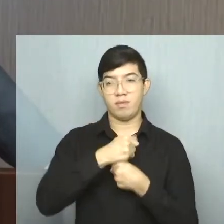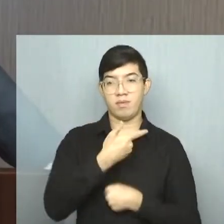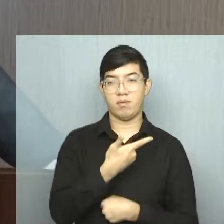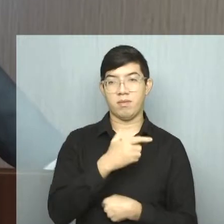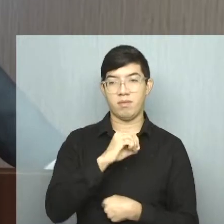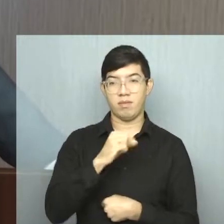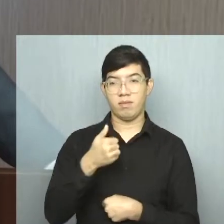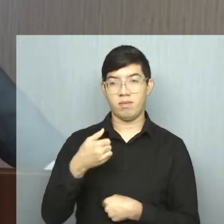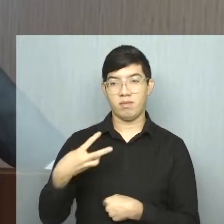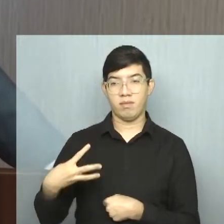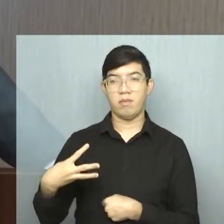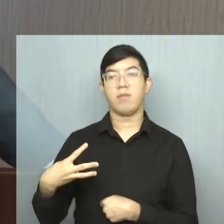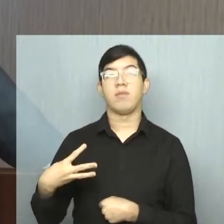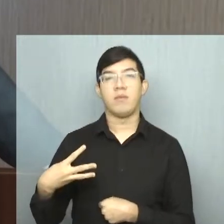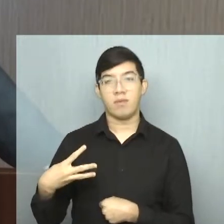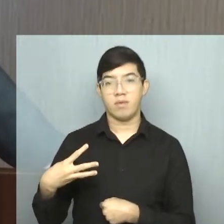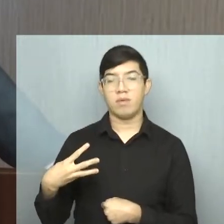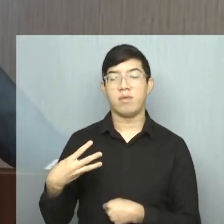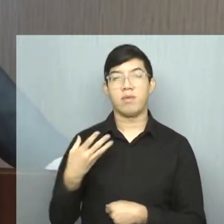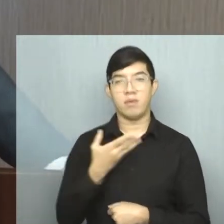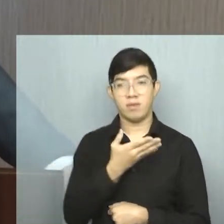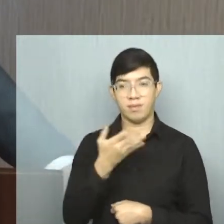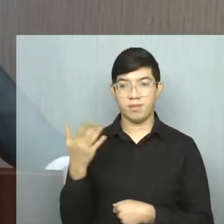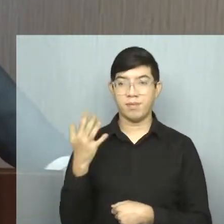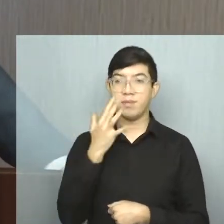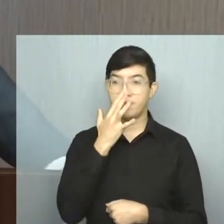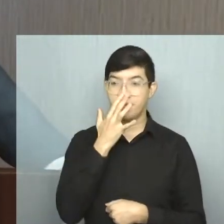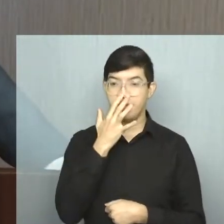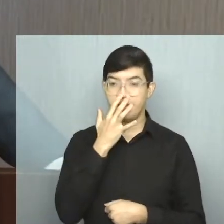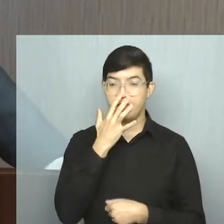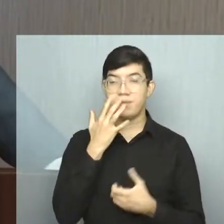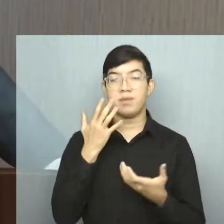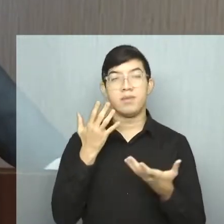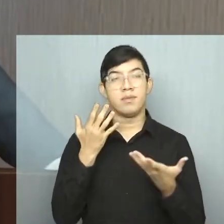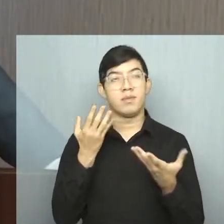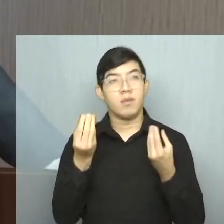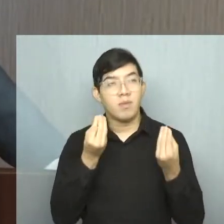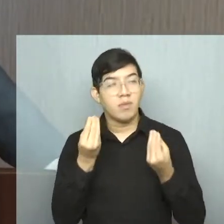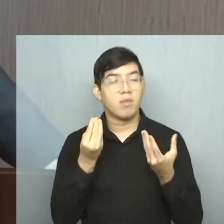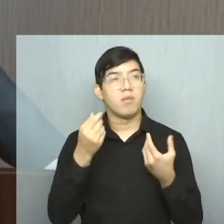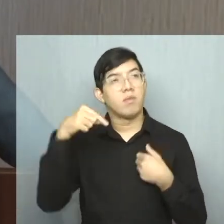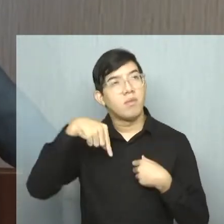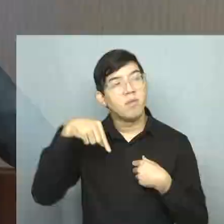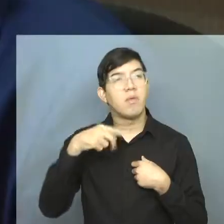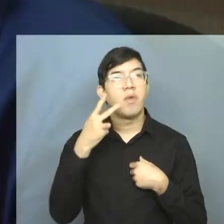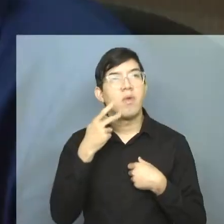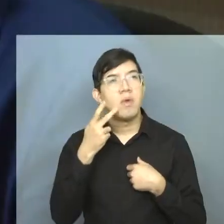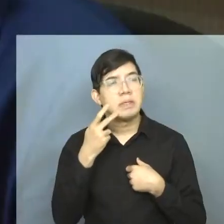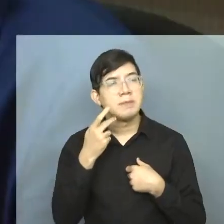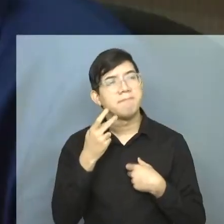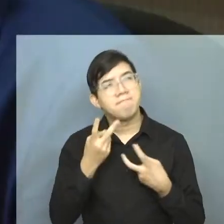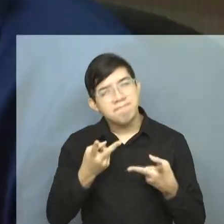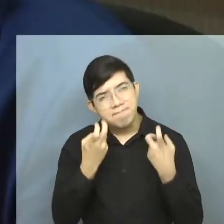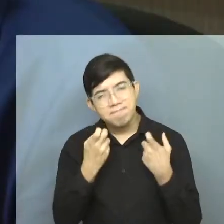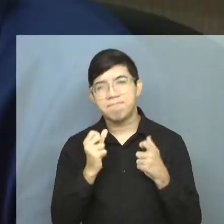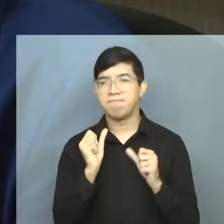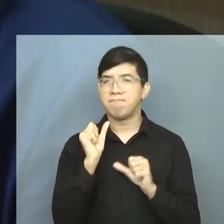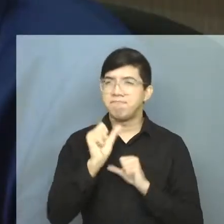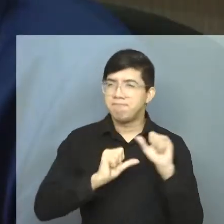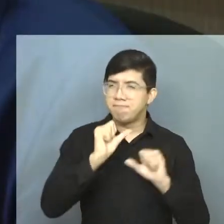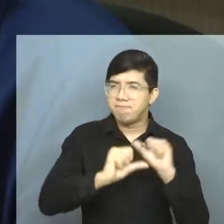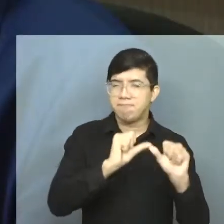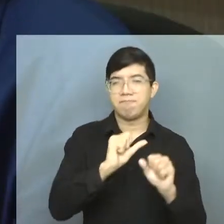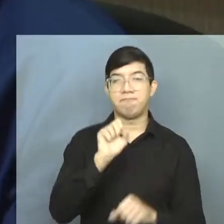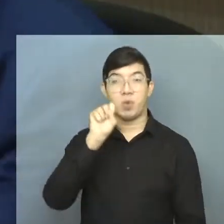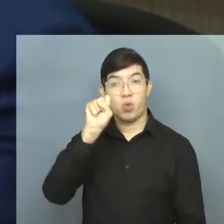acompanha a Fortaleza sabe das mudanças que nós temos aqui na nossa cidade, durante esses